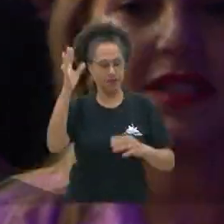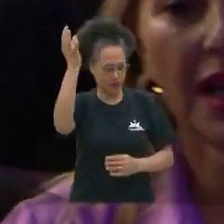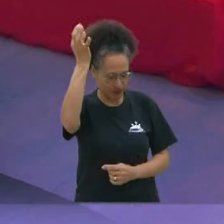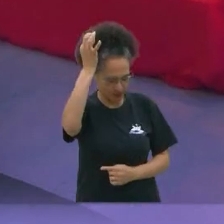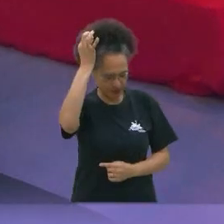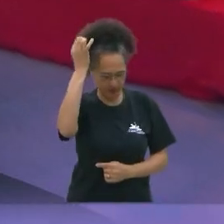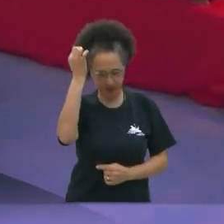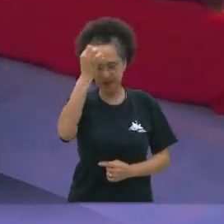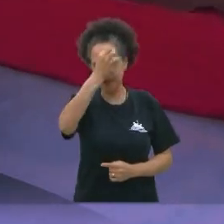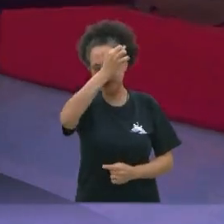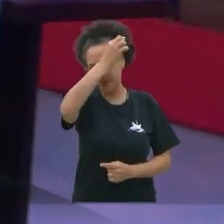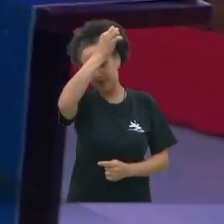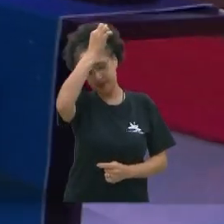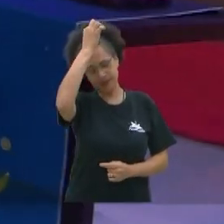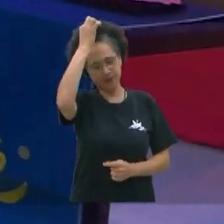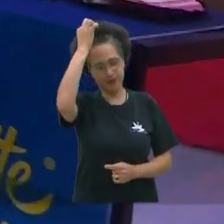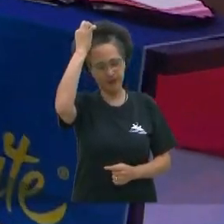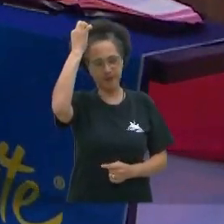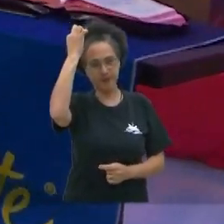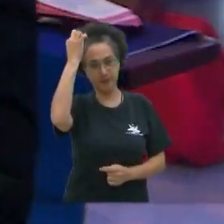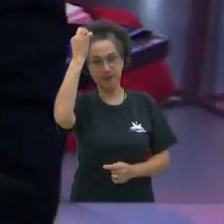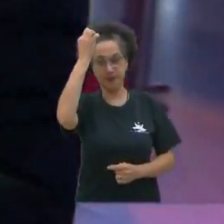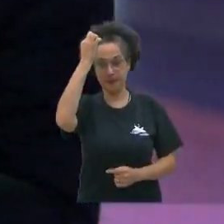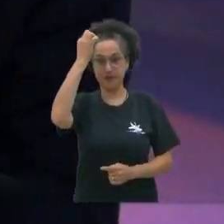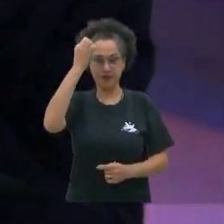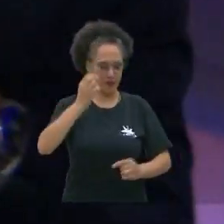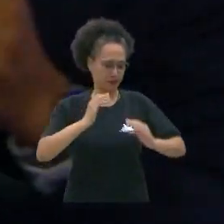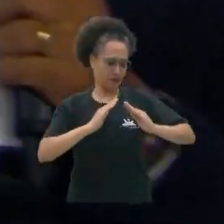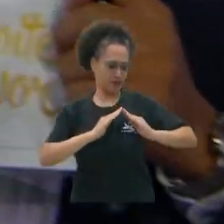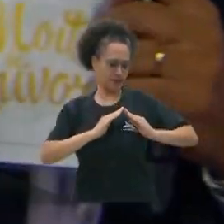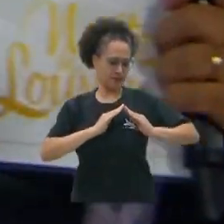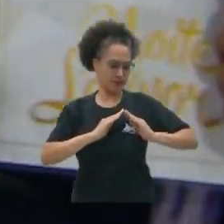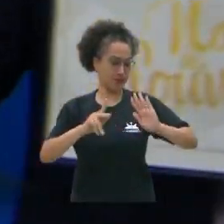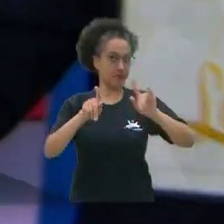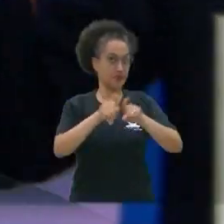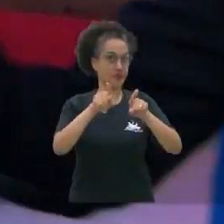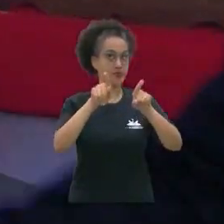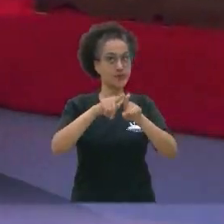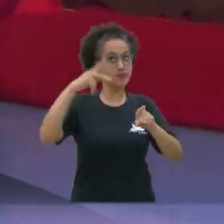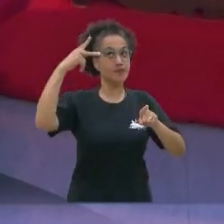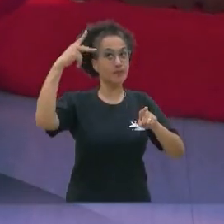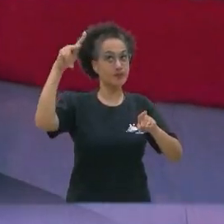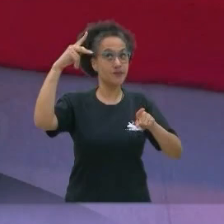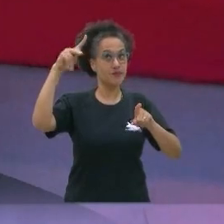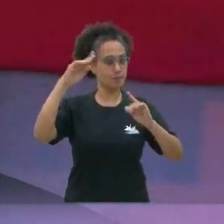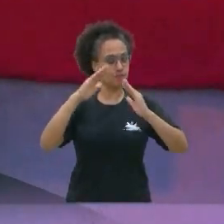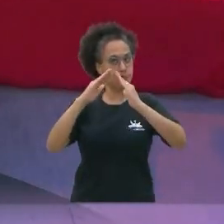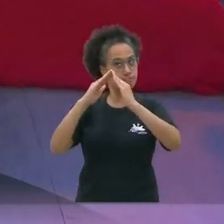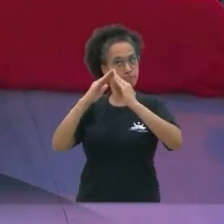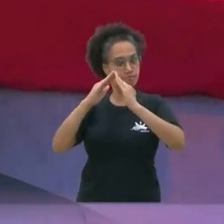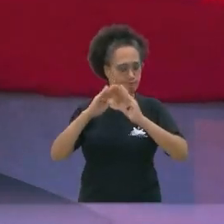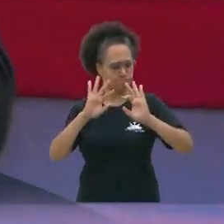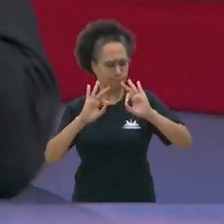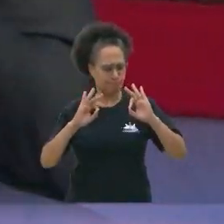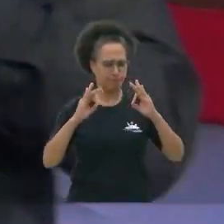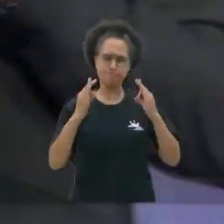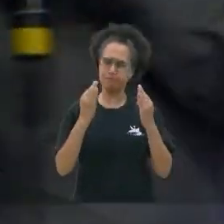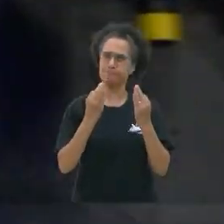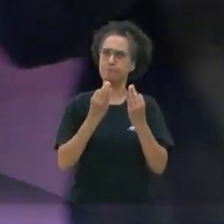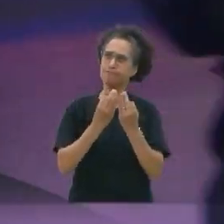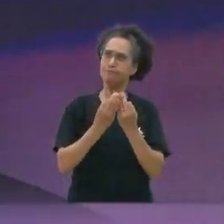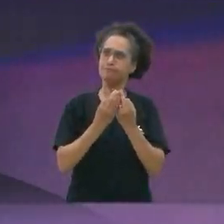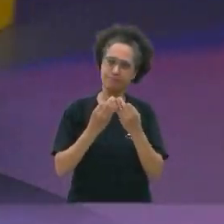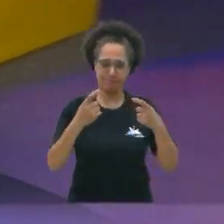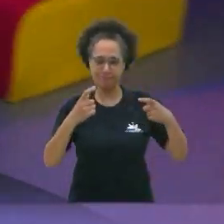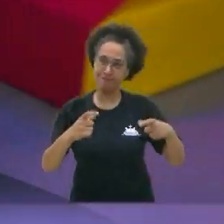Espírito Santo. Bora lá, meu povo! A minha casa é também tua casa. A minha família é o